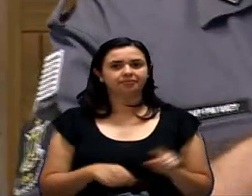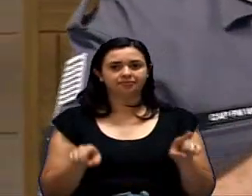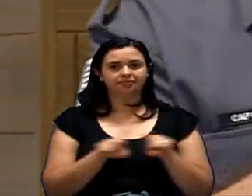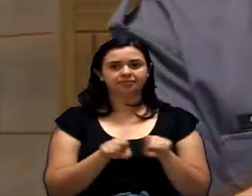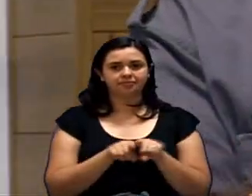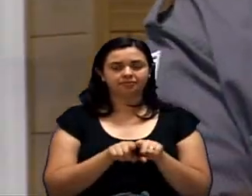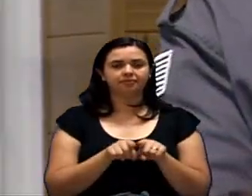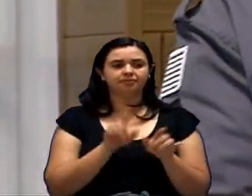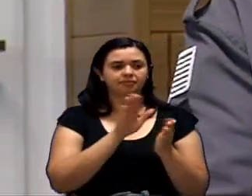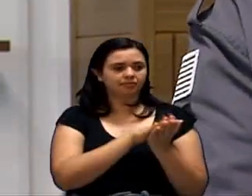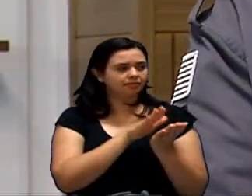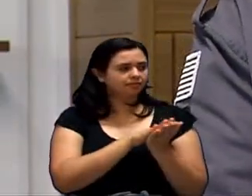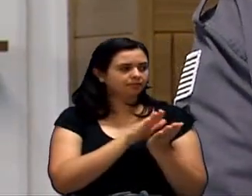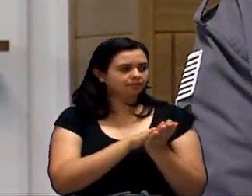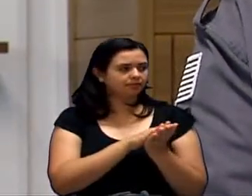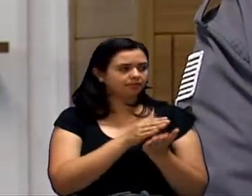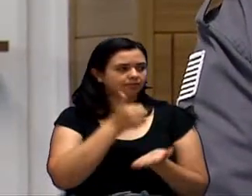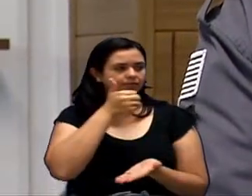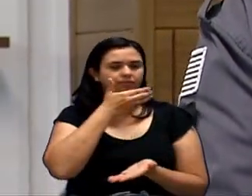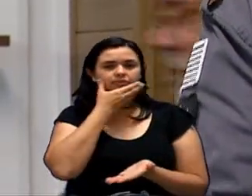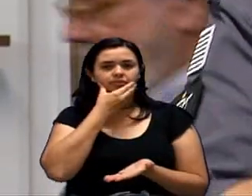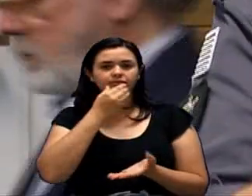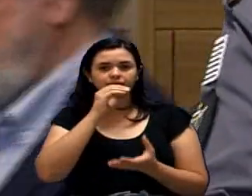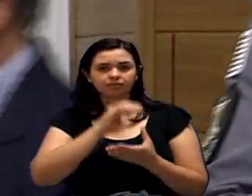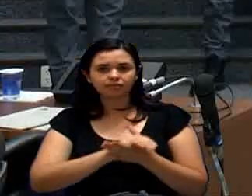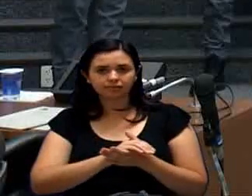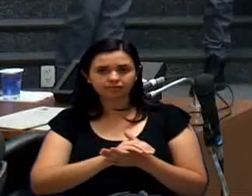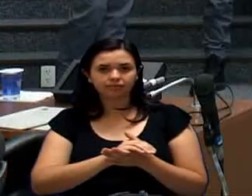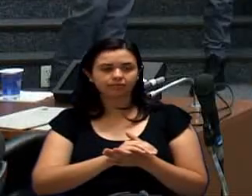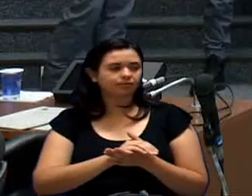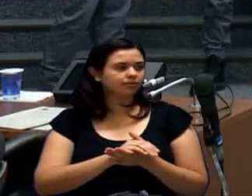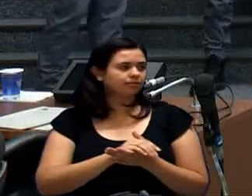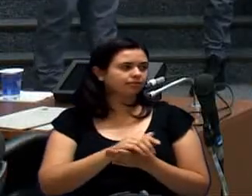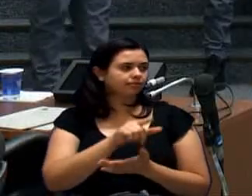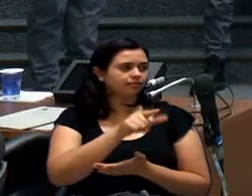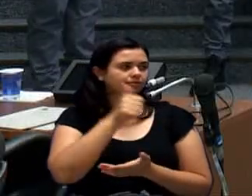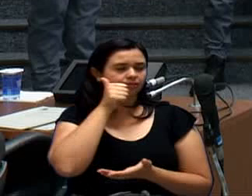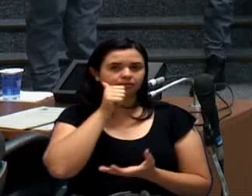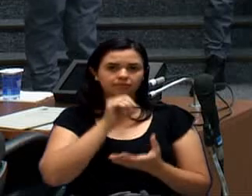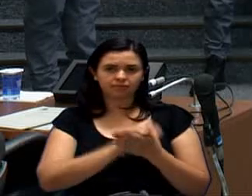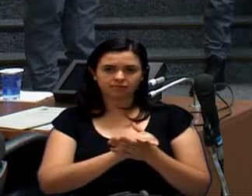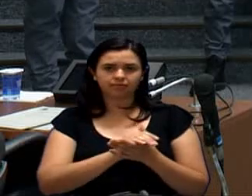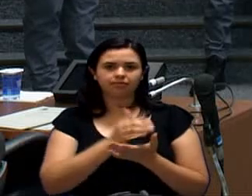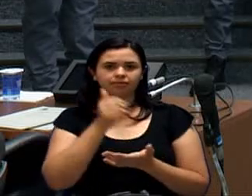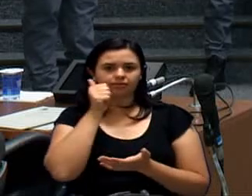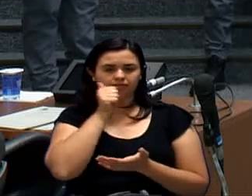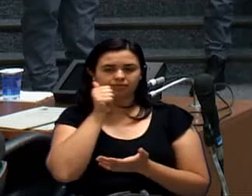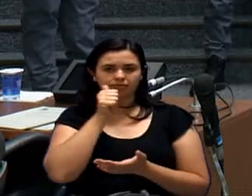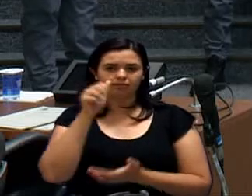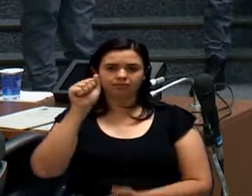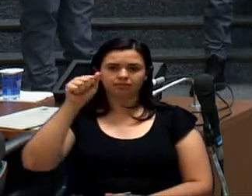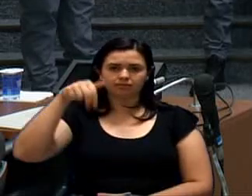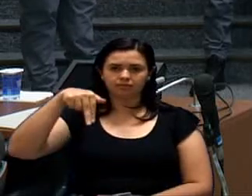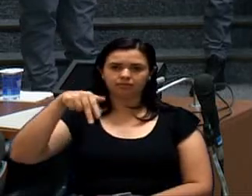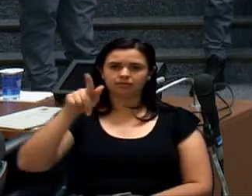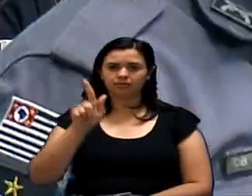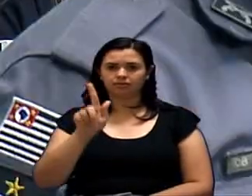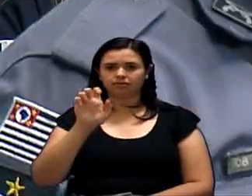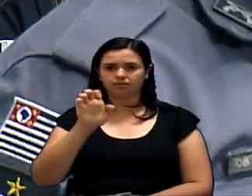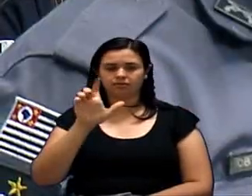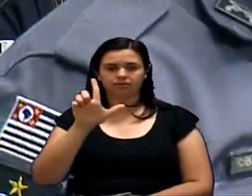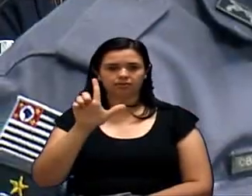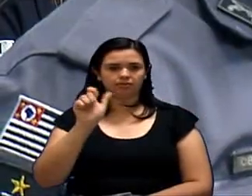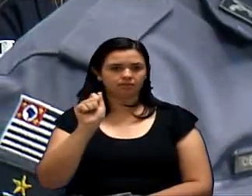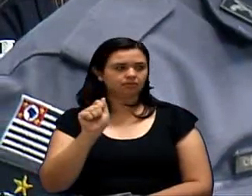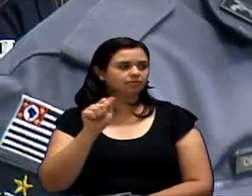esposo, nome, perdão, senhora Ângela. A Debatinha não pôde vir devido a uma restrição na